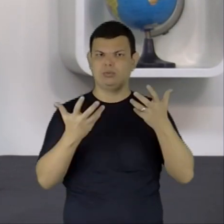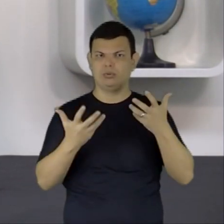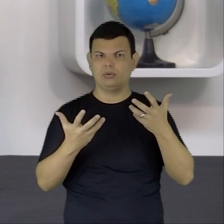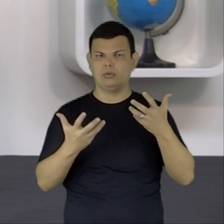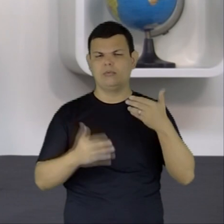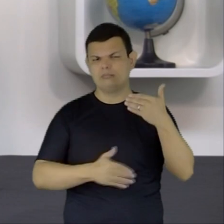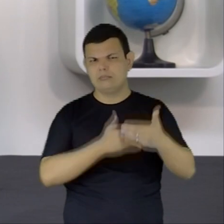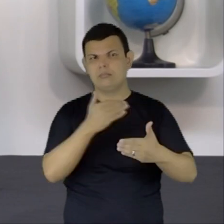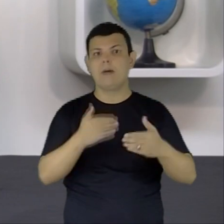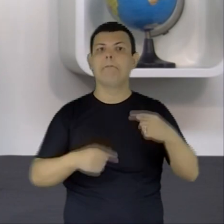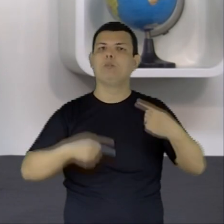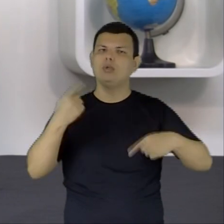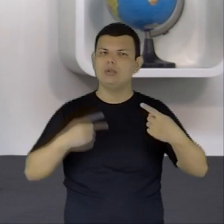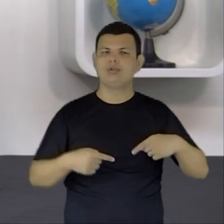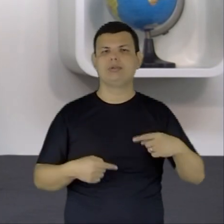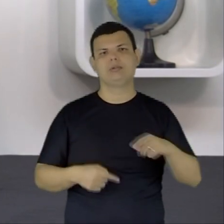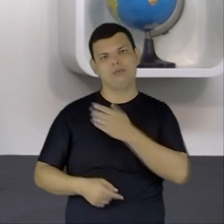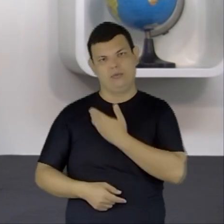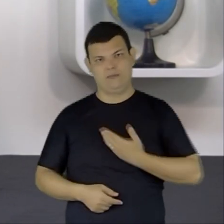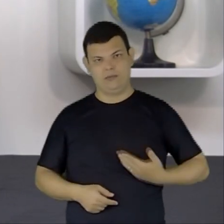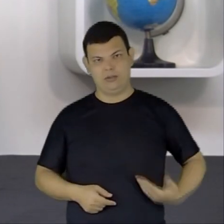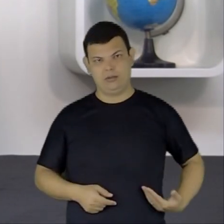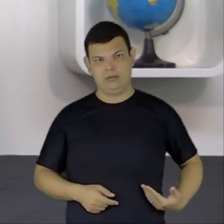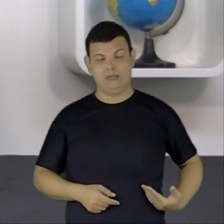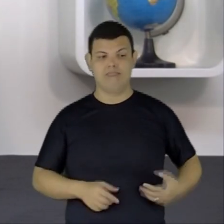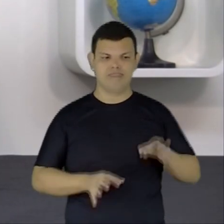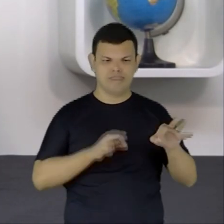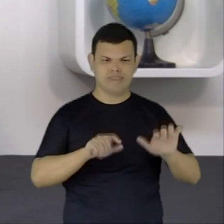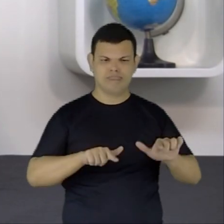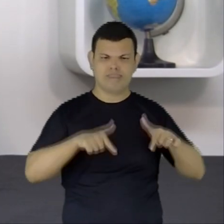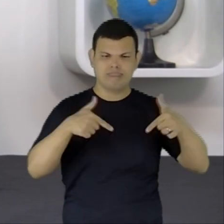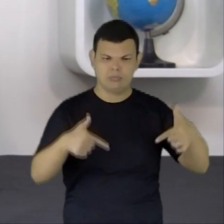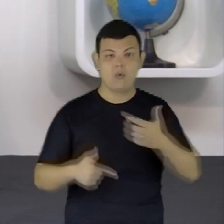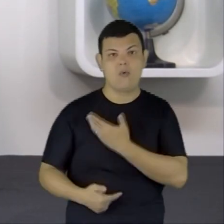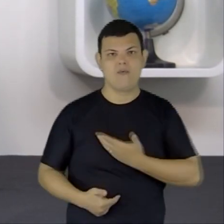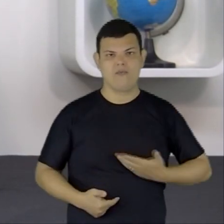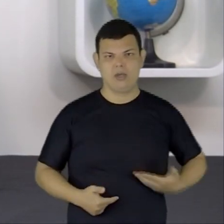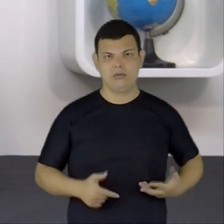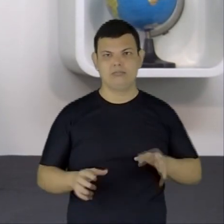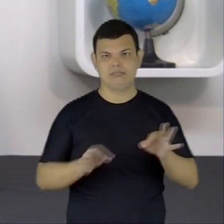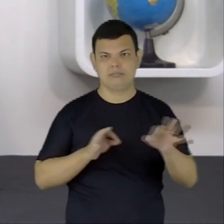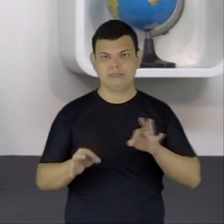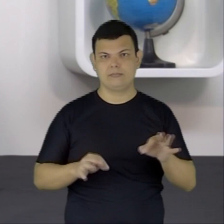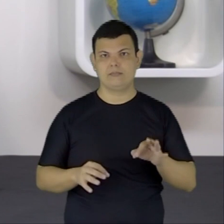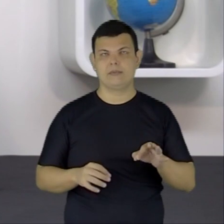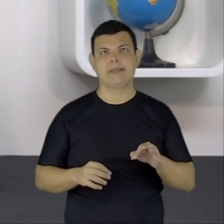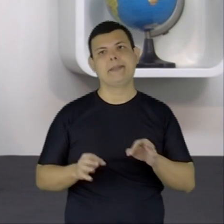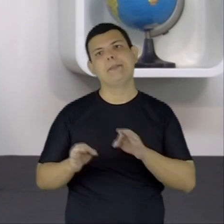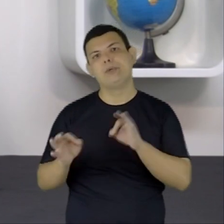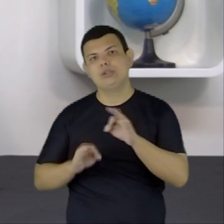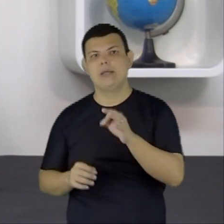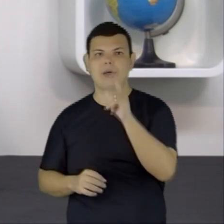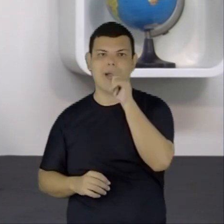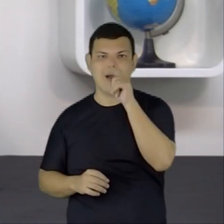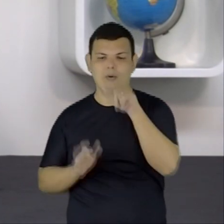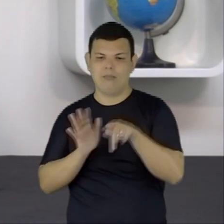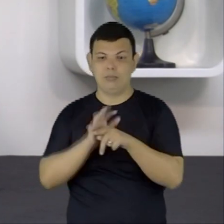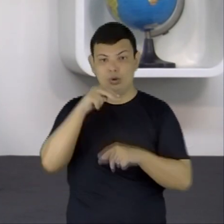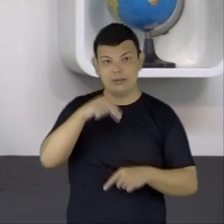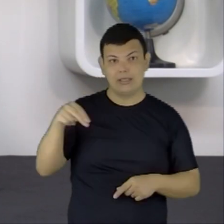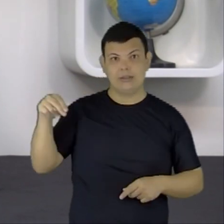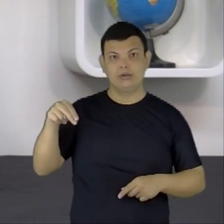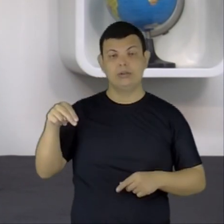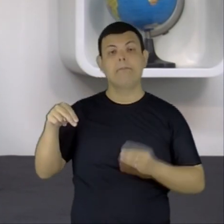essas políticas públicas, ou seja, com essas ações do governo, com o programa como Agro Nordeste, para